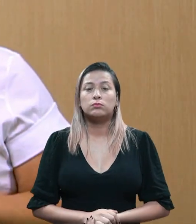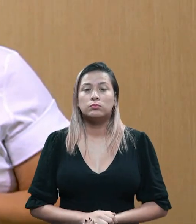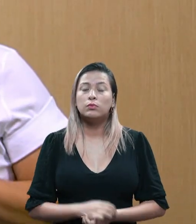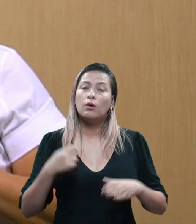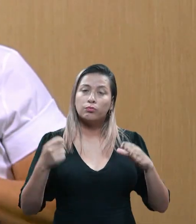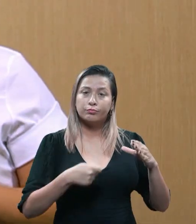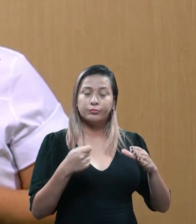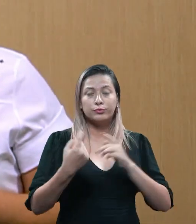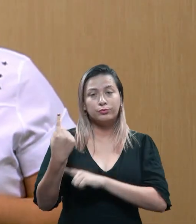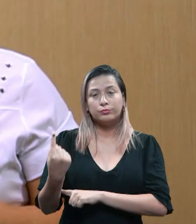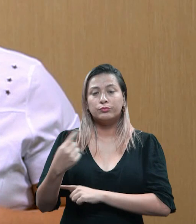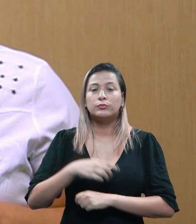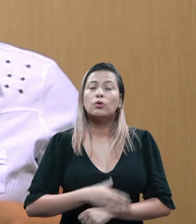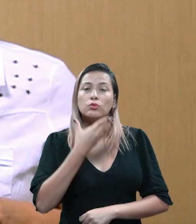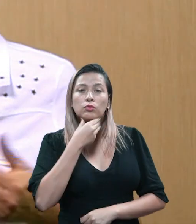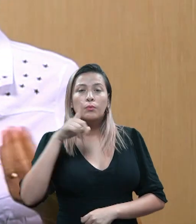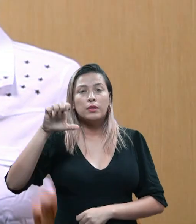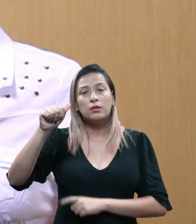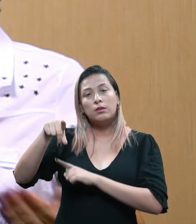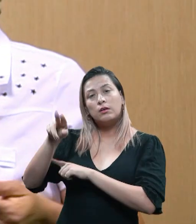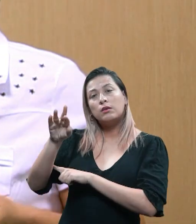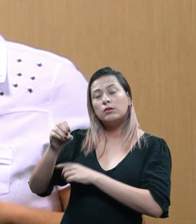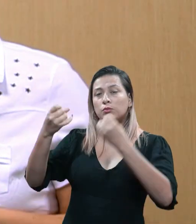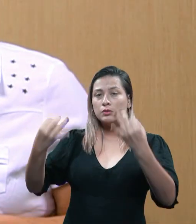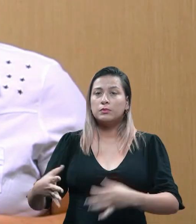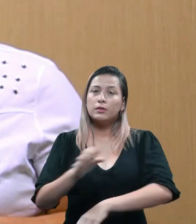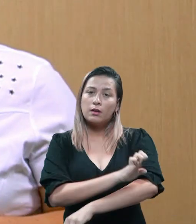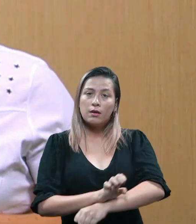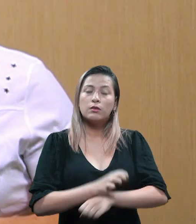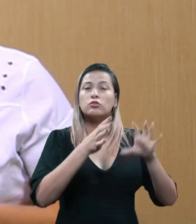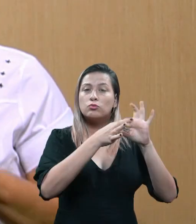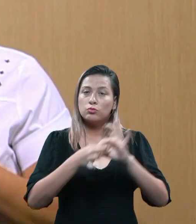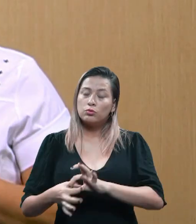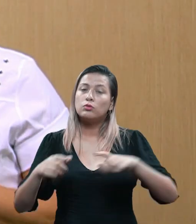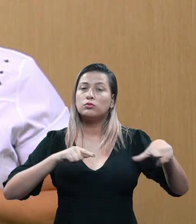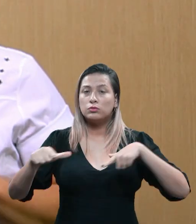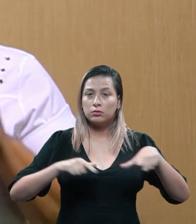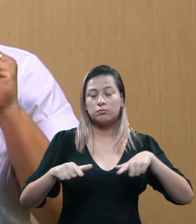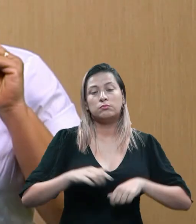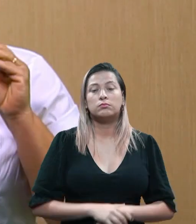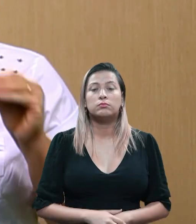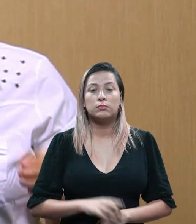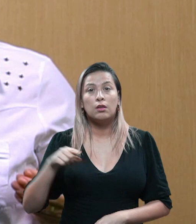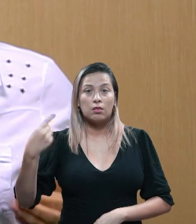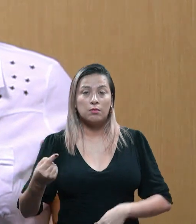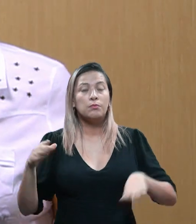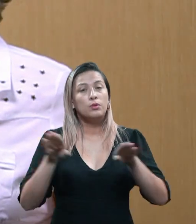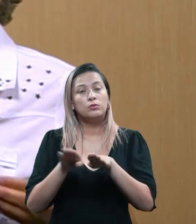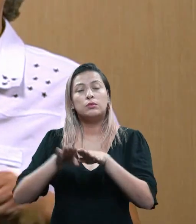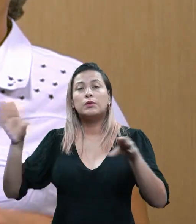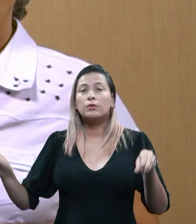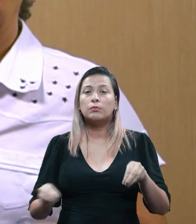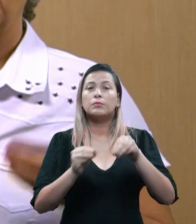1, onde Leandro Carnal fala sobre a ética em ambientes profissionais. A seguir, você também pode complementar